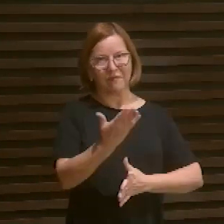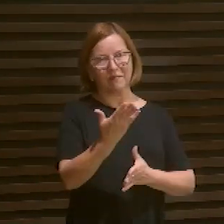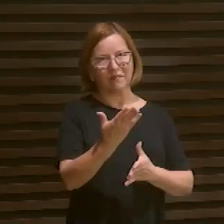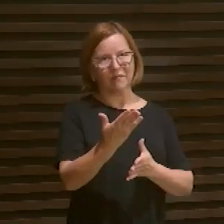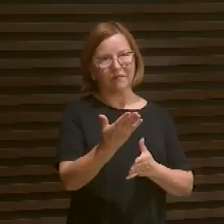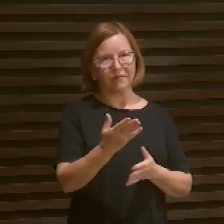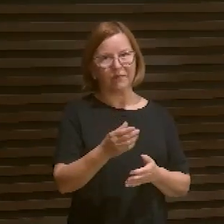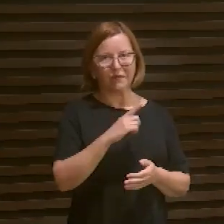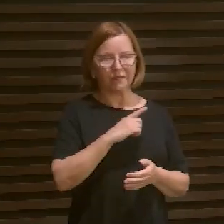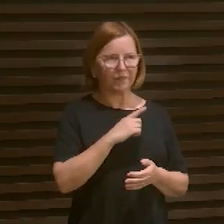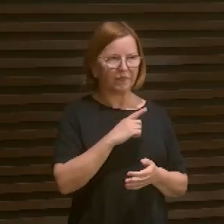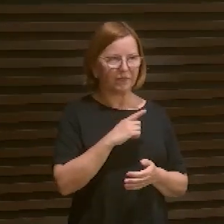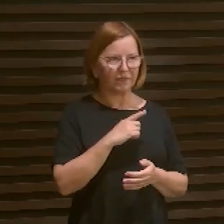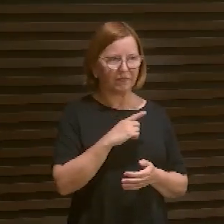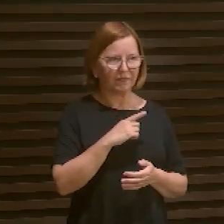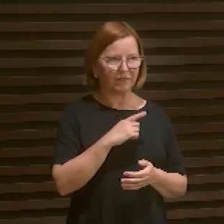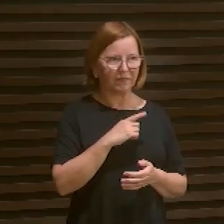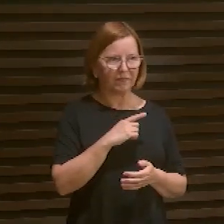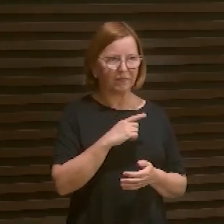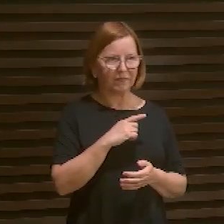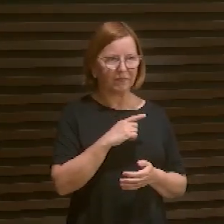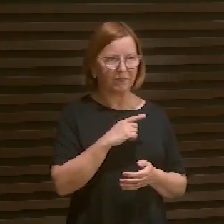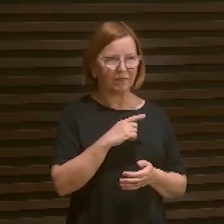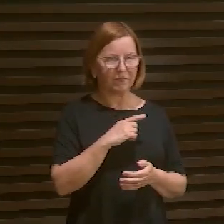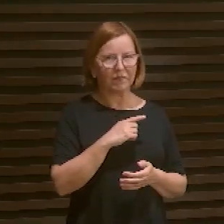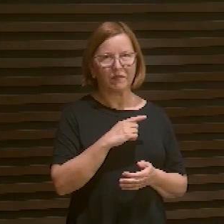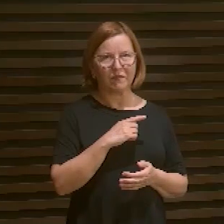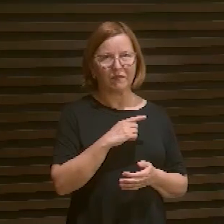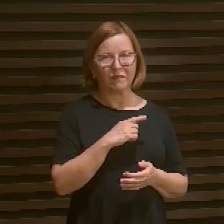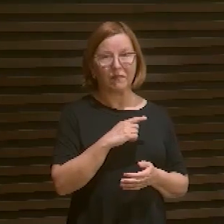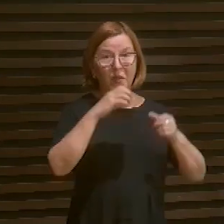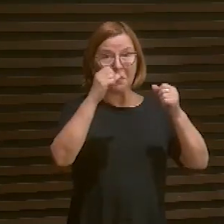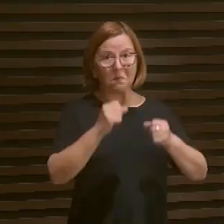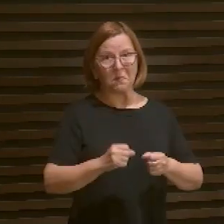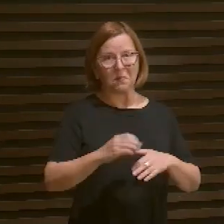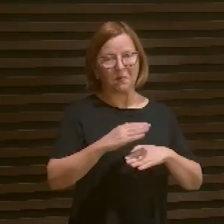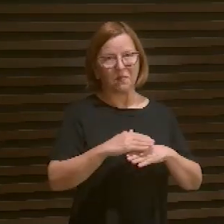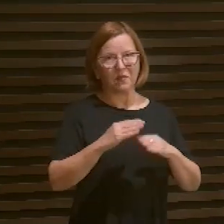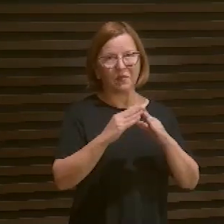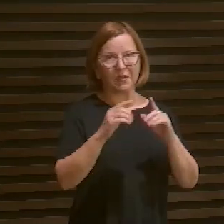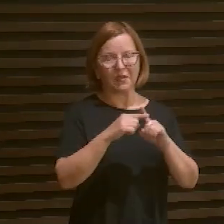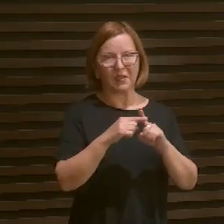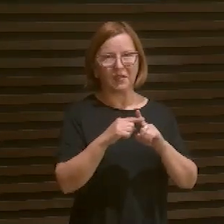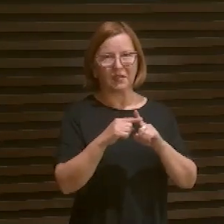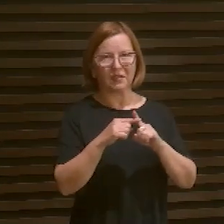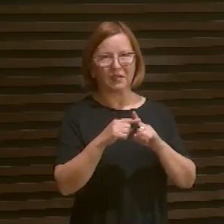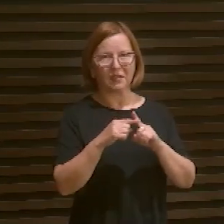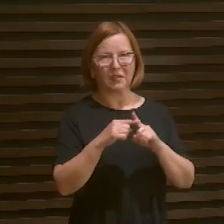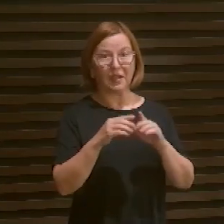ele tem a sua autoria sobre a igreja. Ela não é de ninguém, ela é